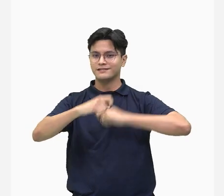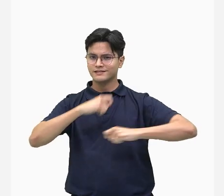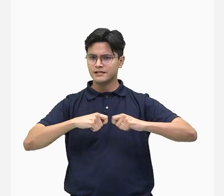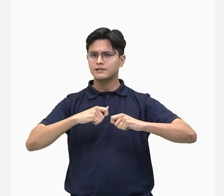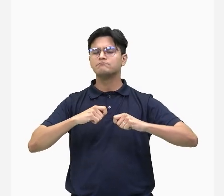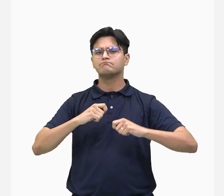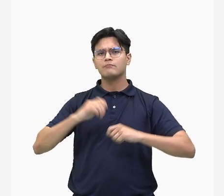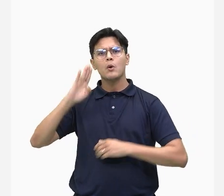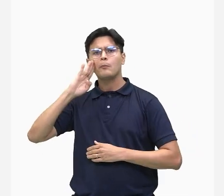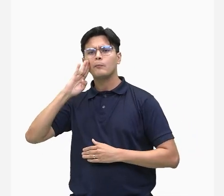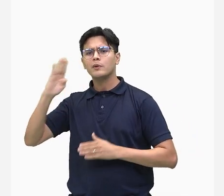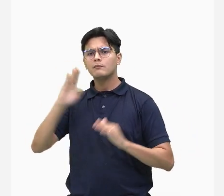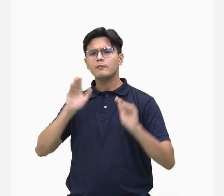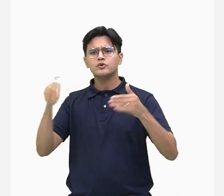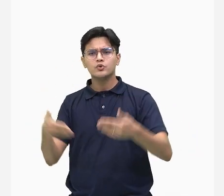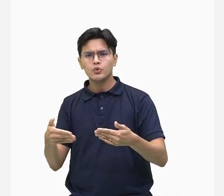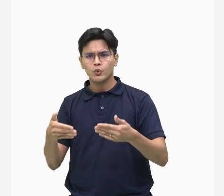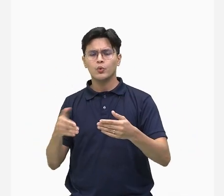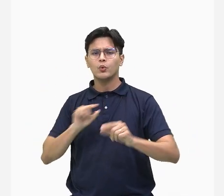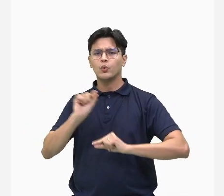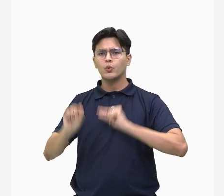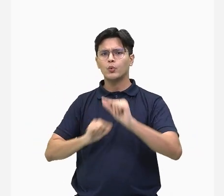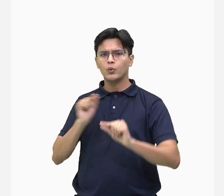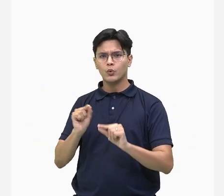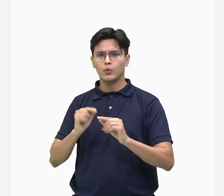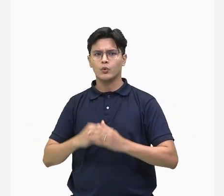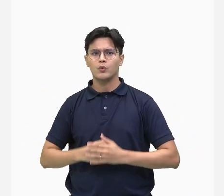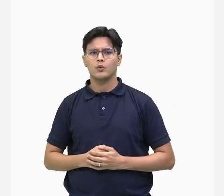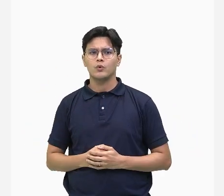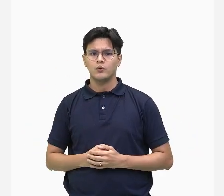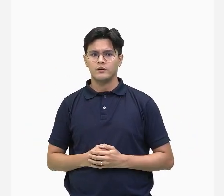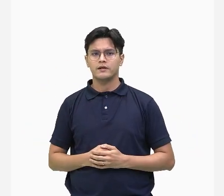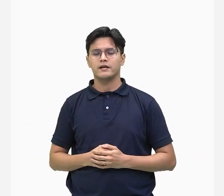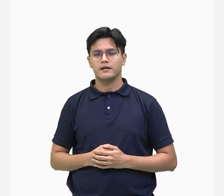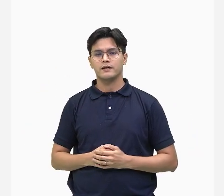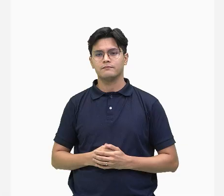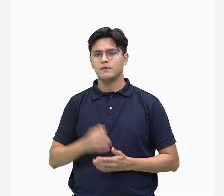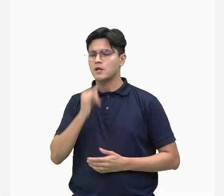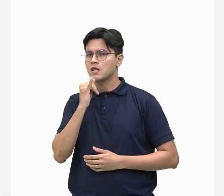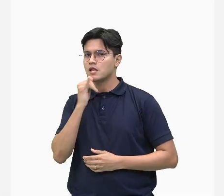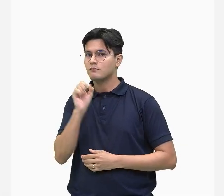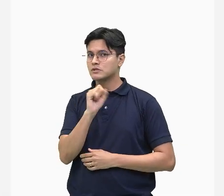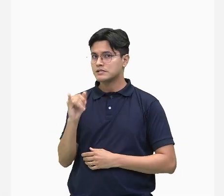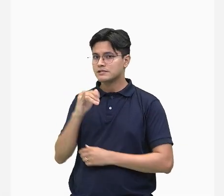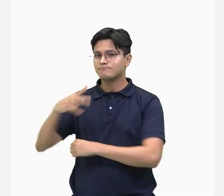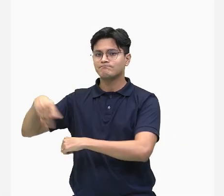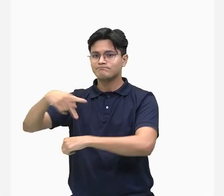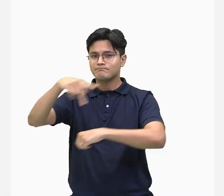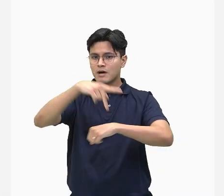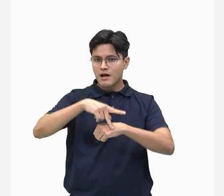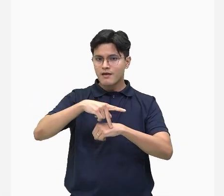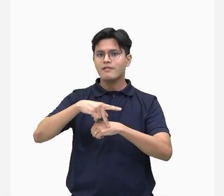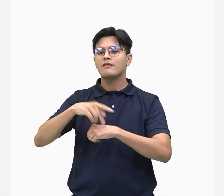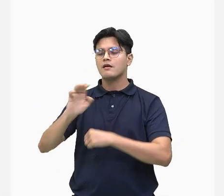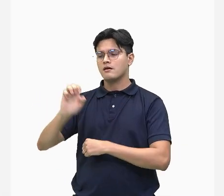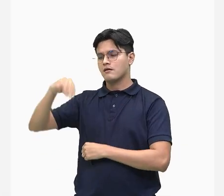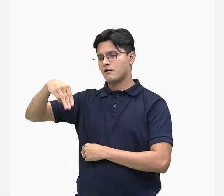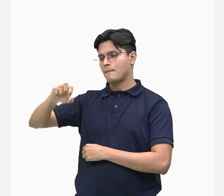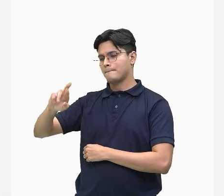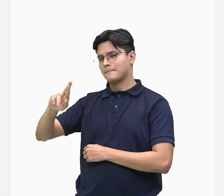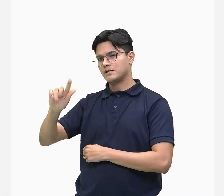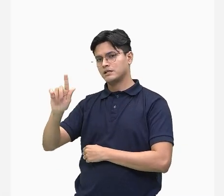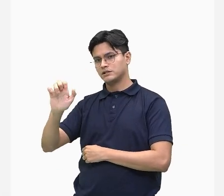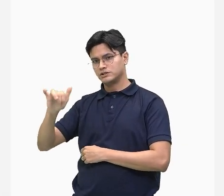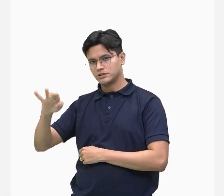quê? Para a sinalização ao mercado de que os países emergentes apresentam um novo e fortalecido grau de coordenação